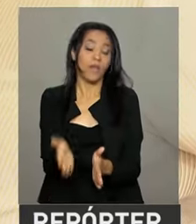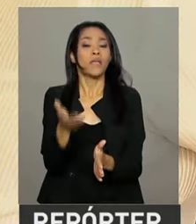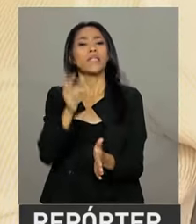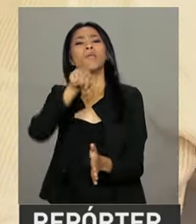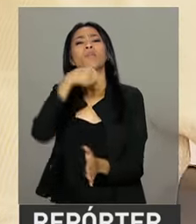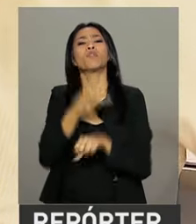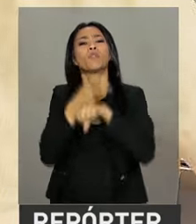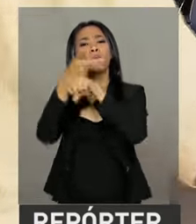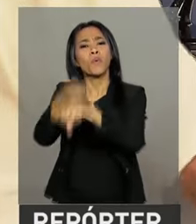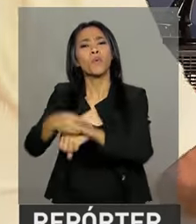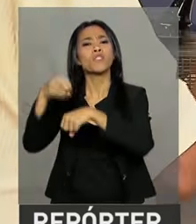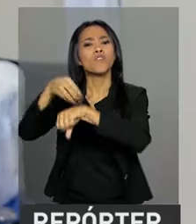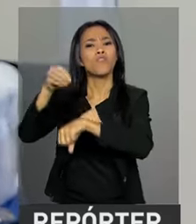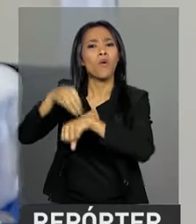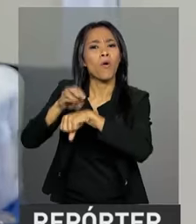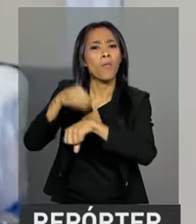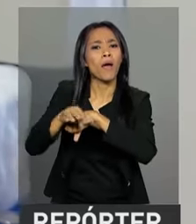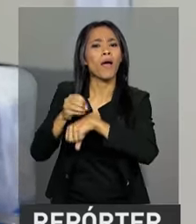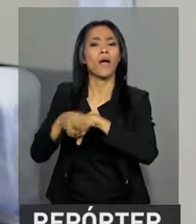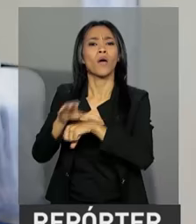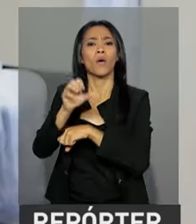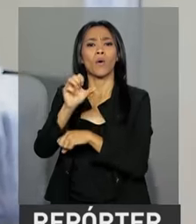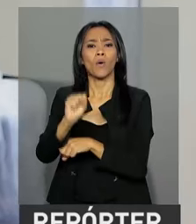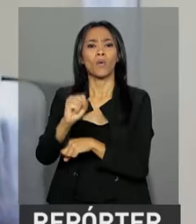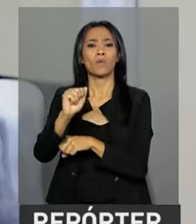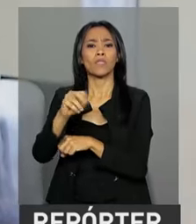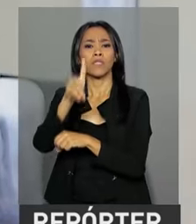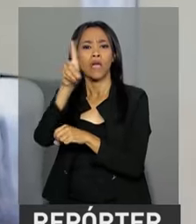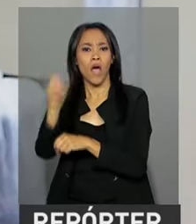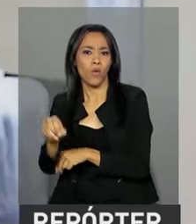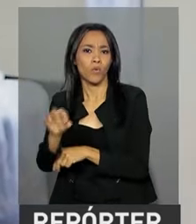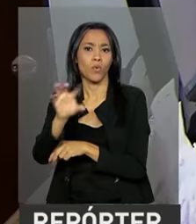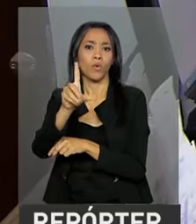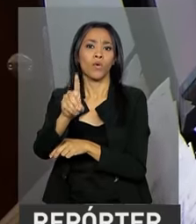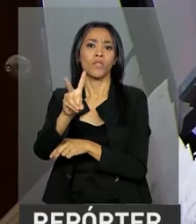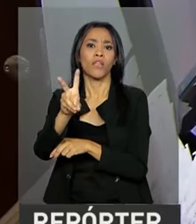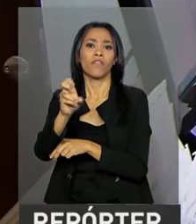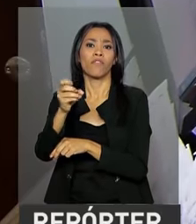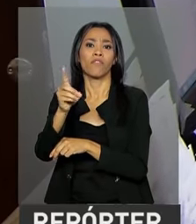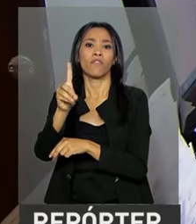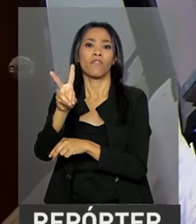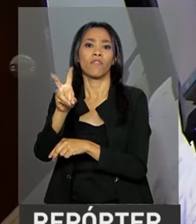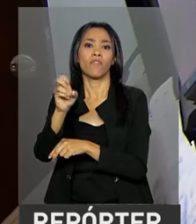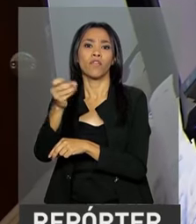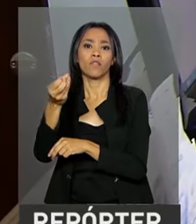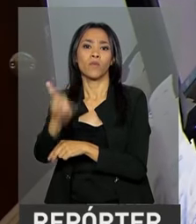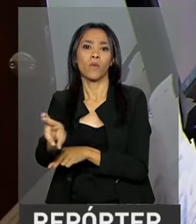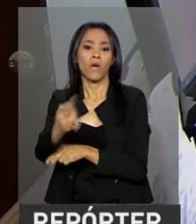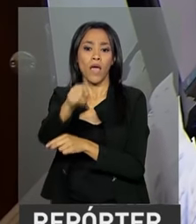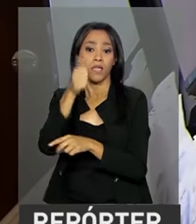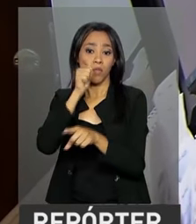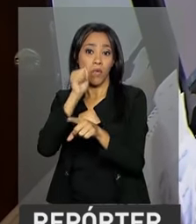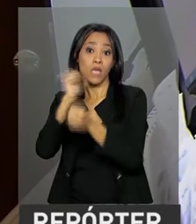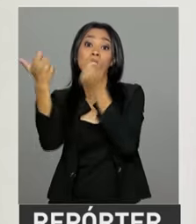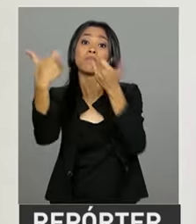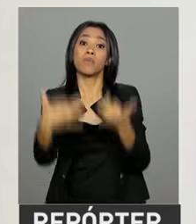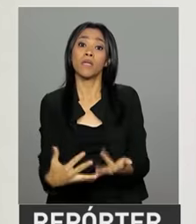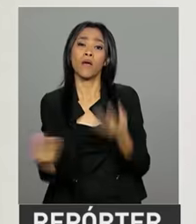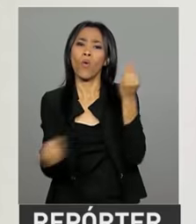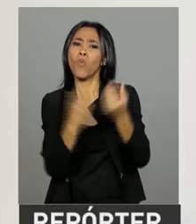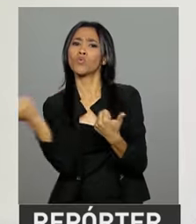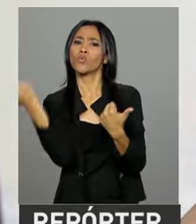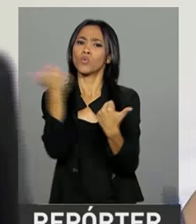sobre o saldo devedor essa gerente de uma empresa financeira explica como fica substituição do